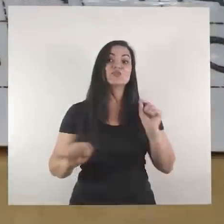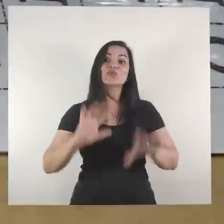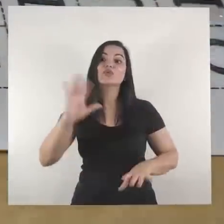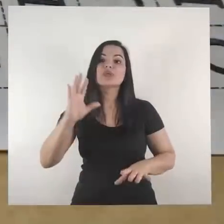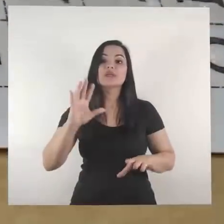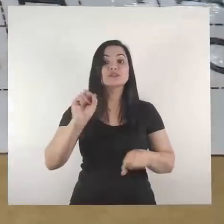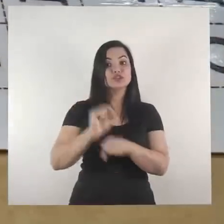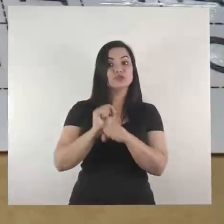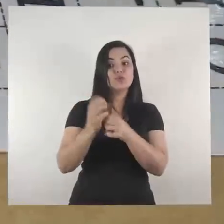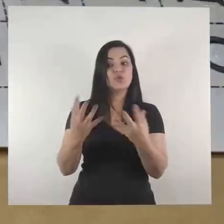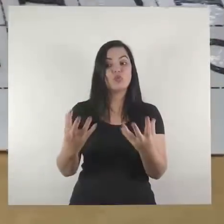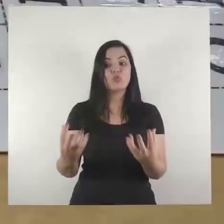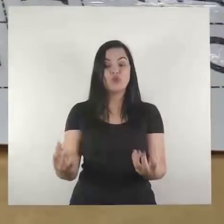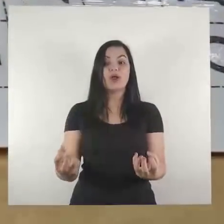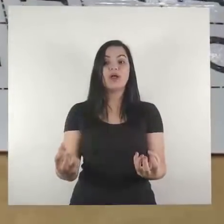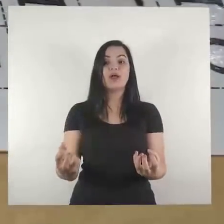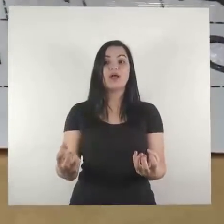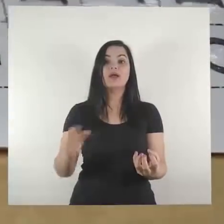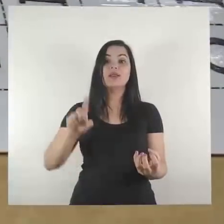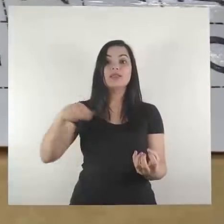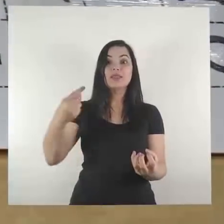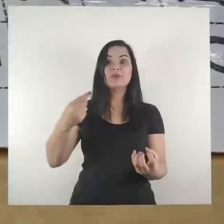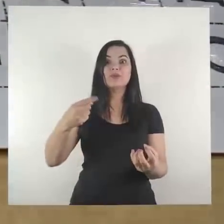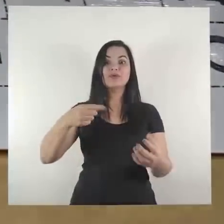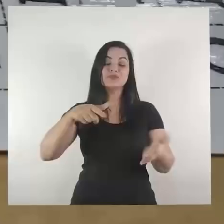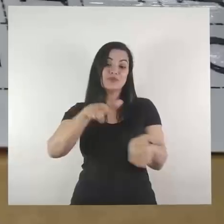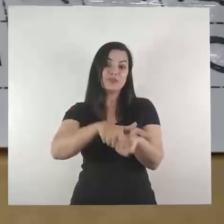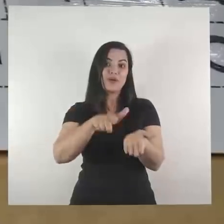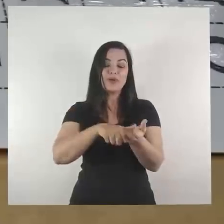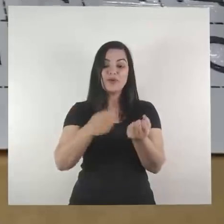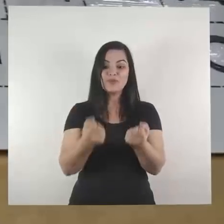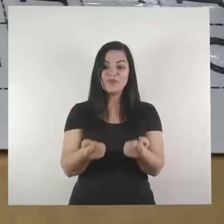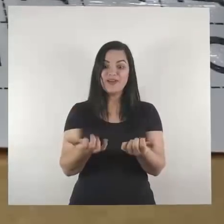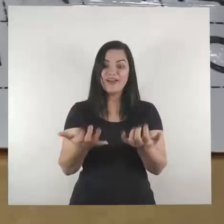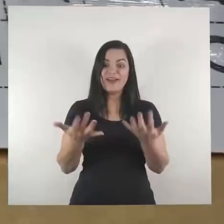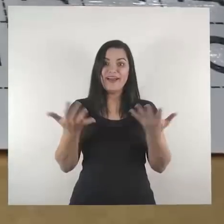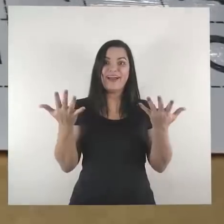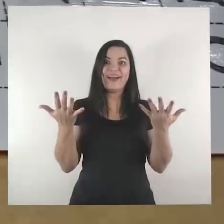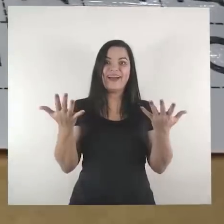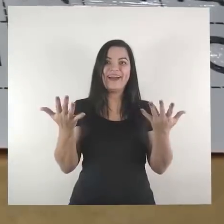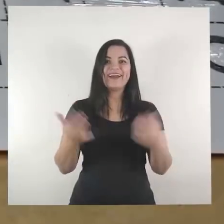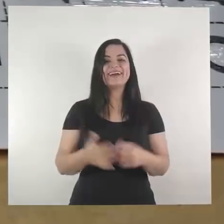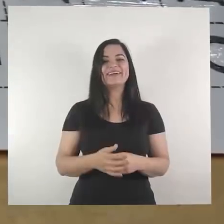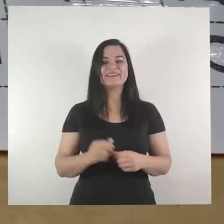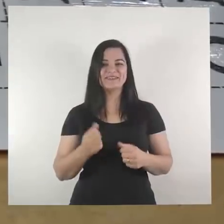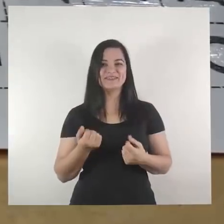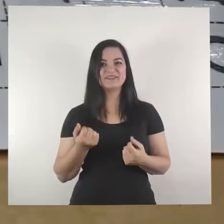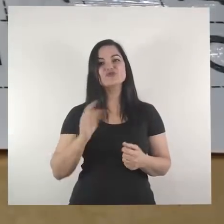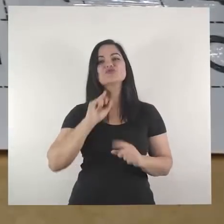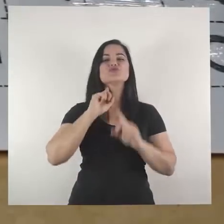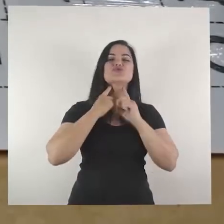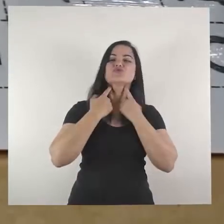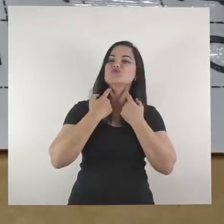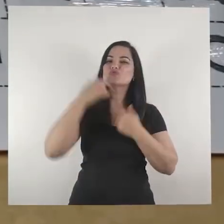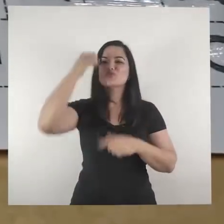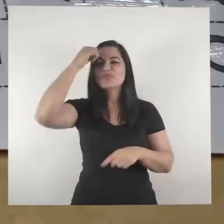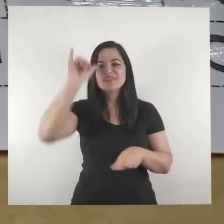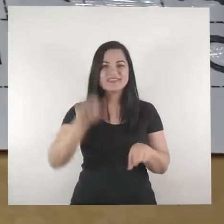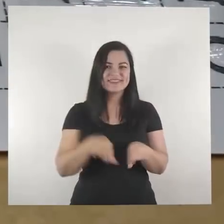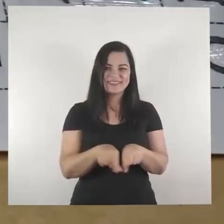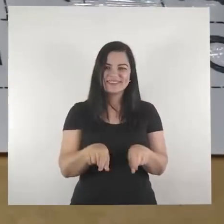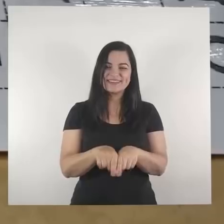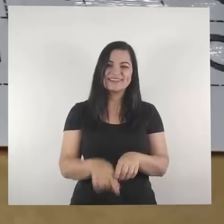Quando secar, o papel vai ficar brilhante e não vai sujar com tanta